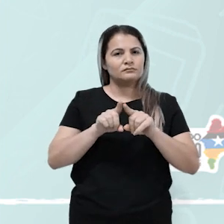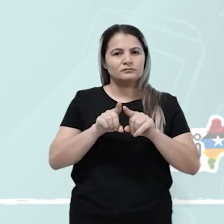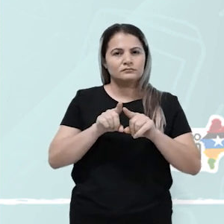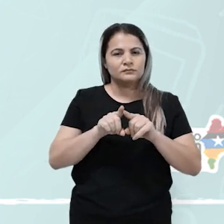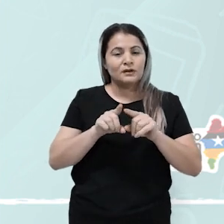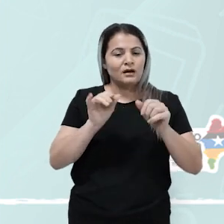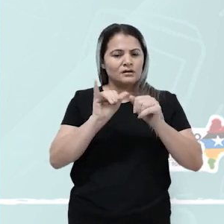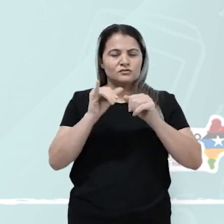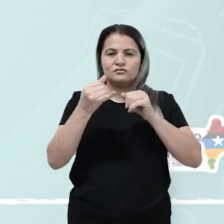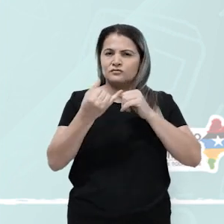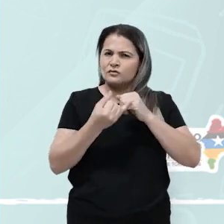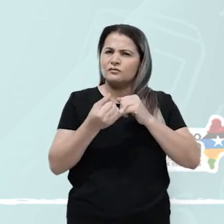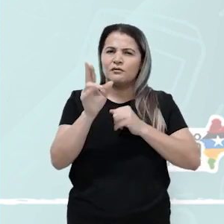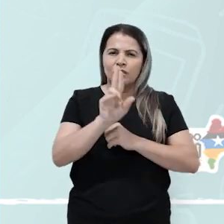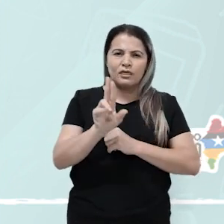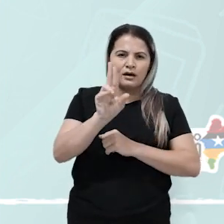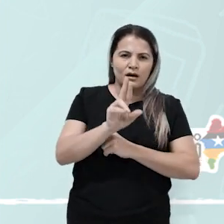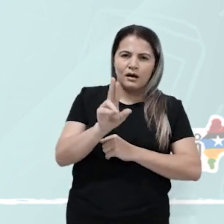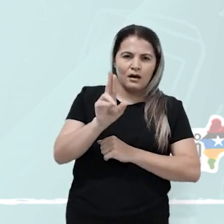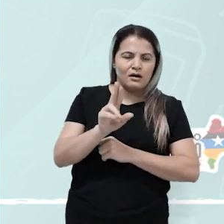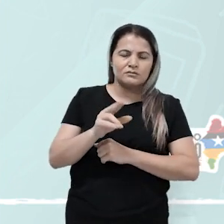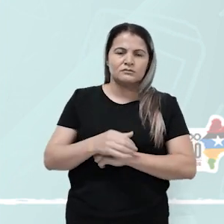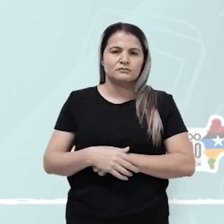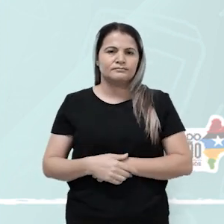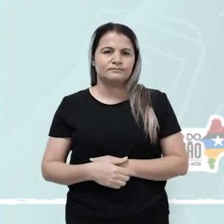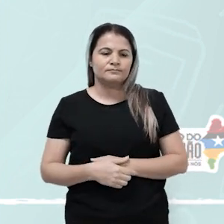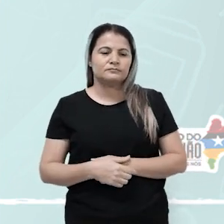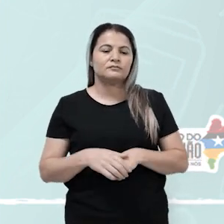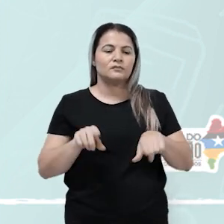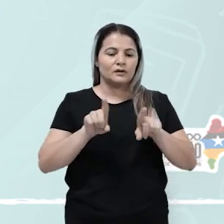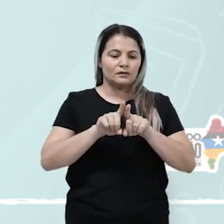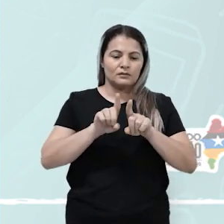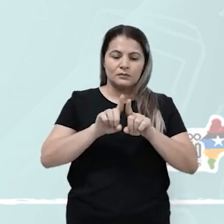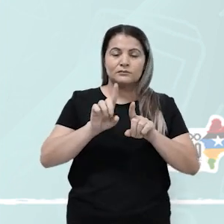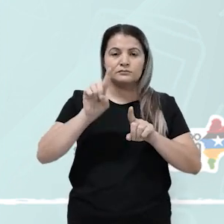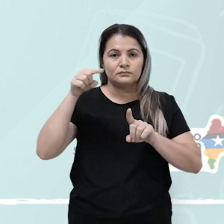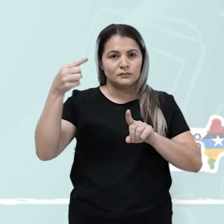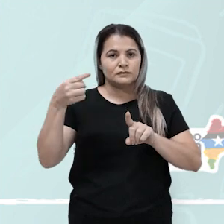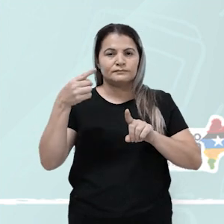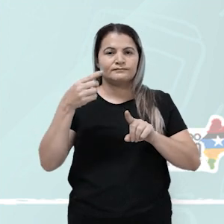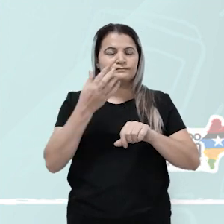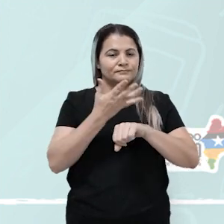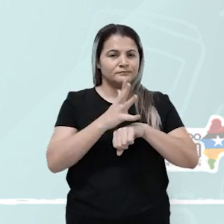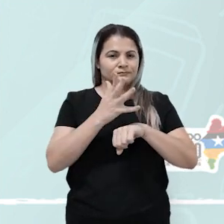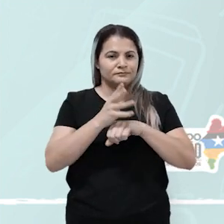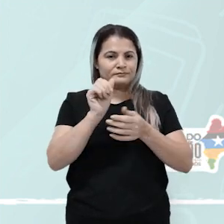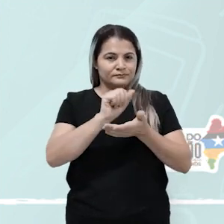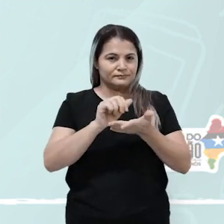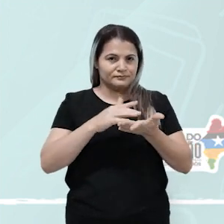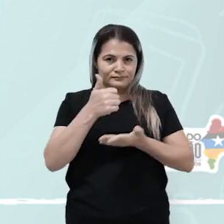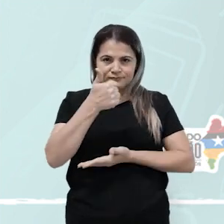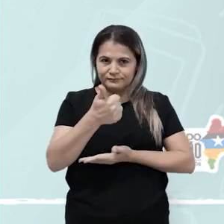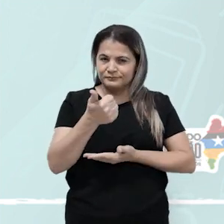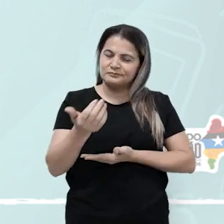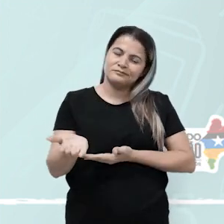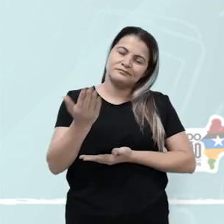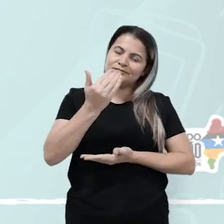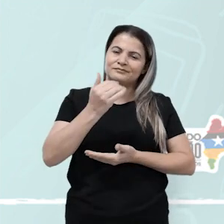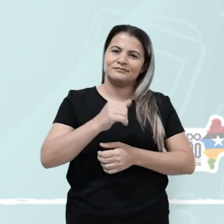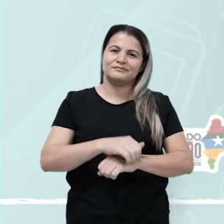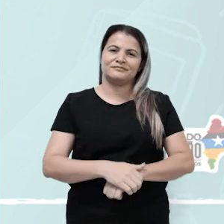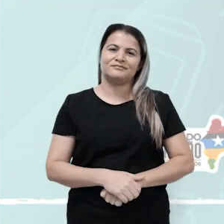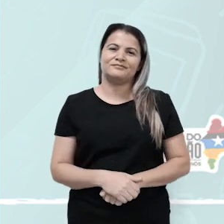língua inglesa, até para ajudar vocês na questão de vocabulário. E depois vamos ver um exercício, ok? Então, let's go, vamos